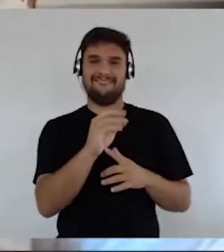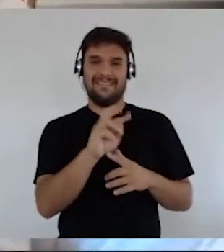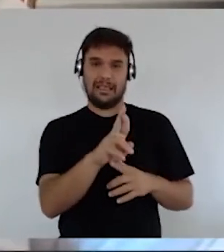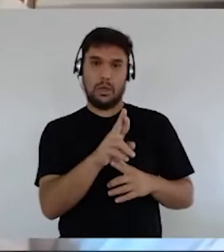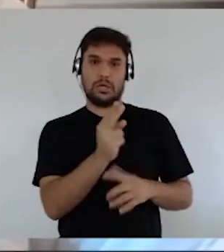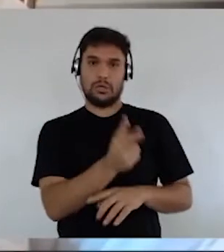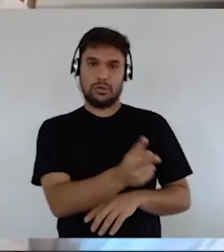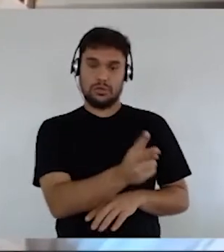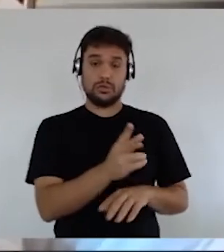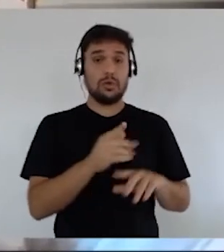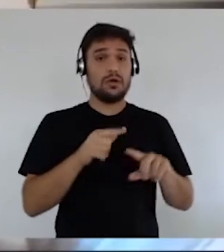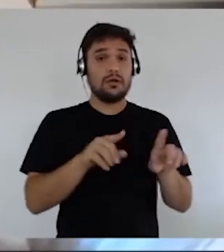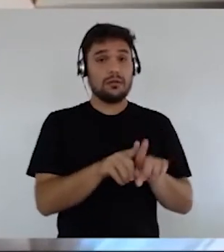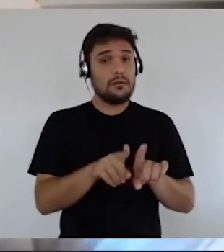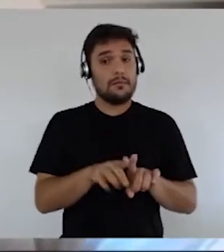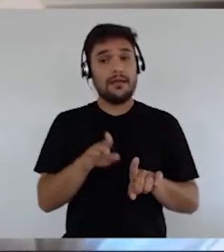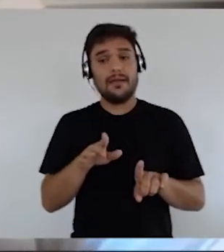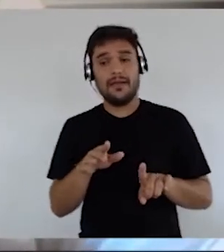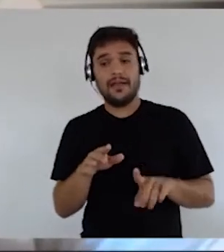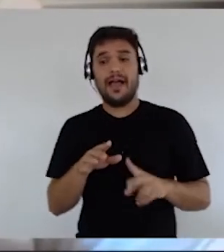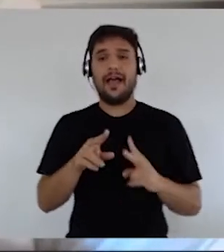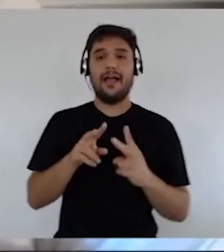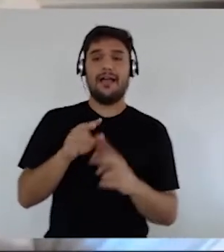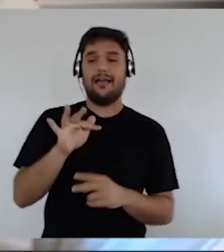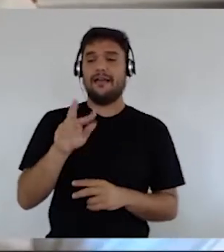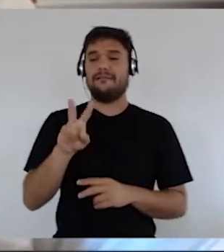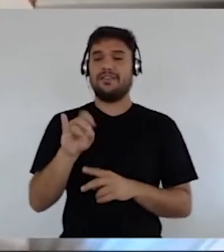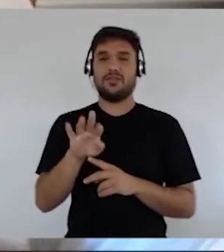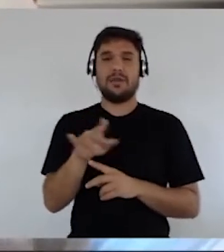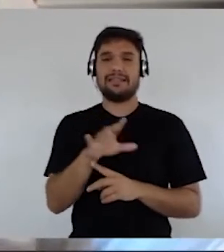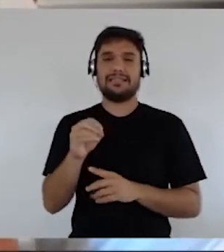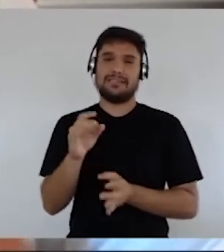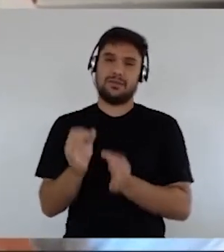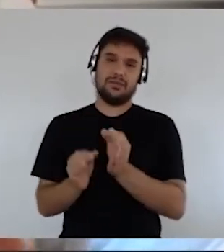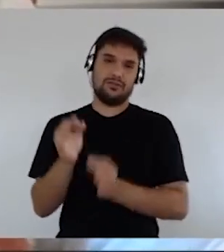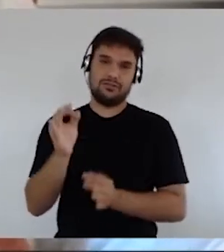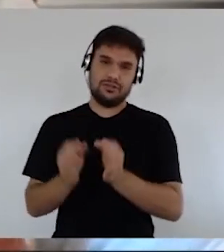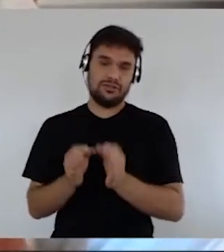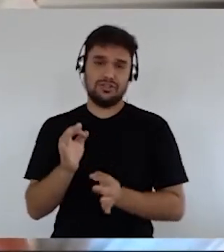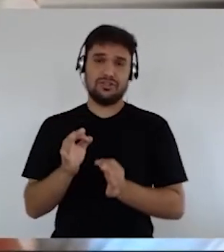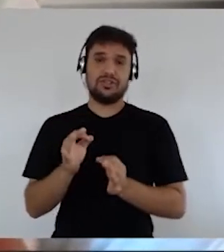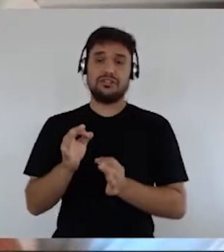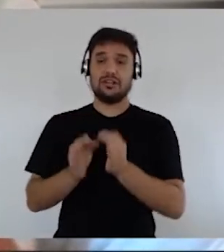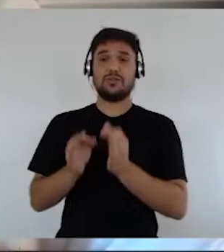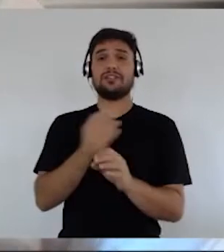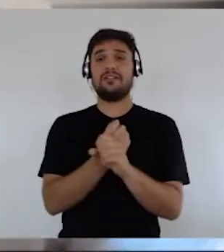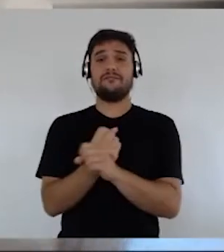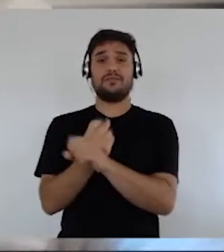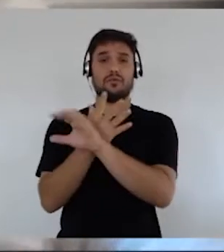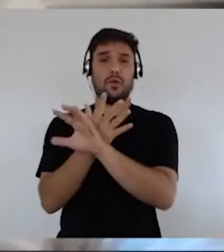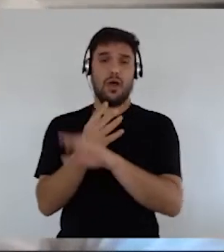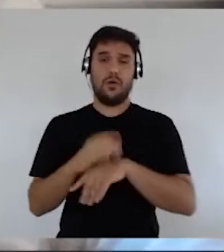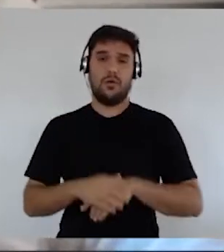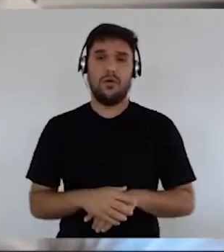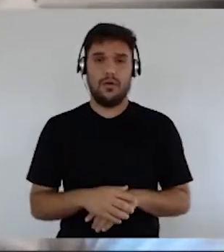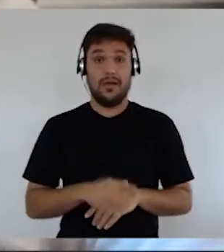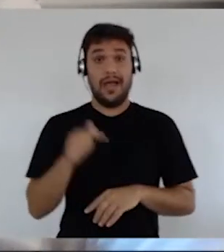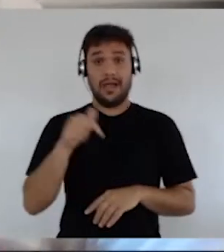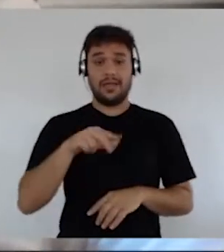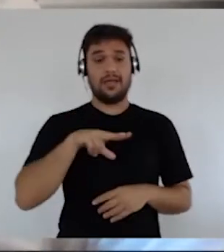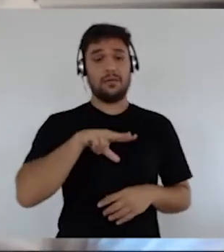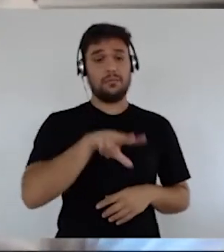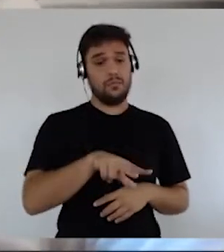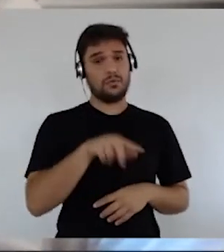prevalecentes, nomeadamente a chamada virtualização da justiça, as chamadas audiências virtuais. E isso em